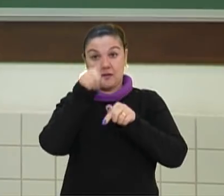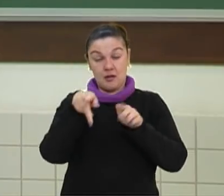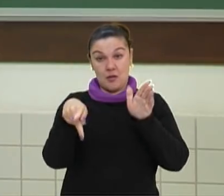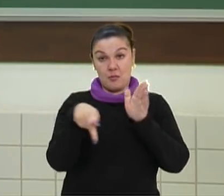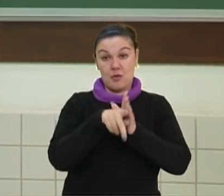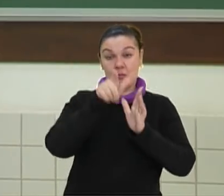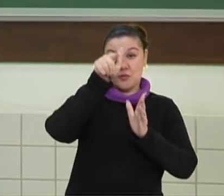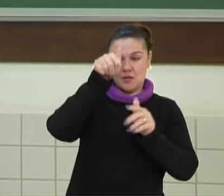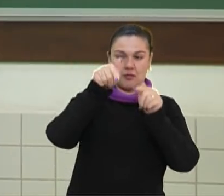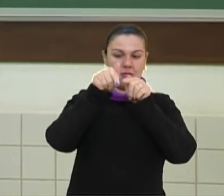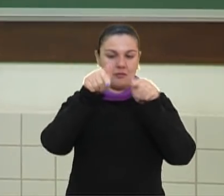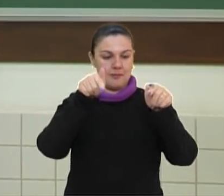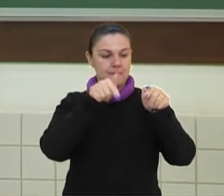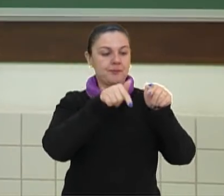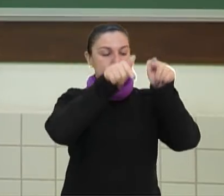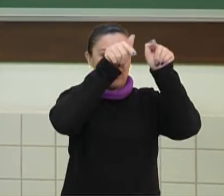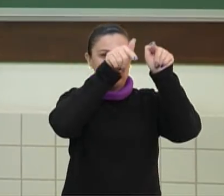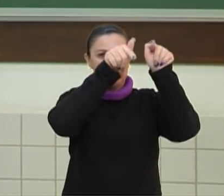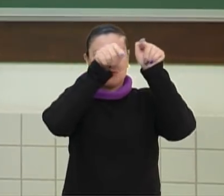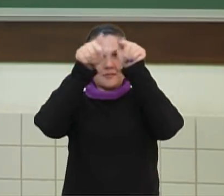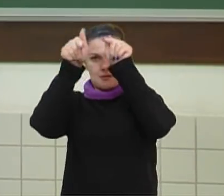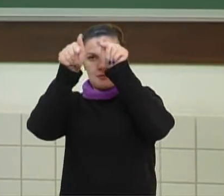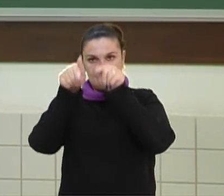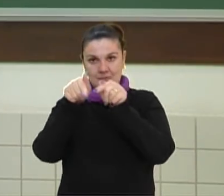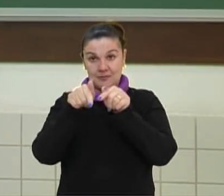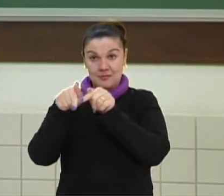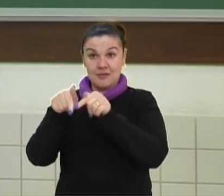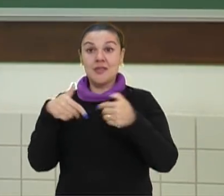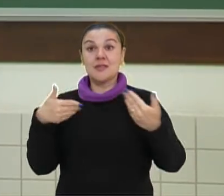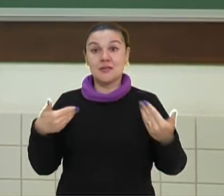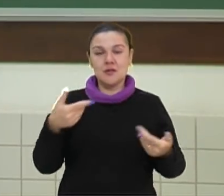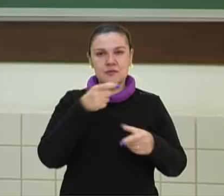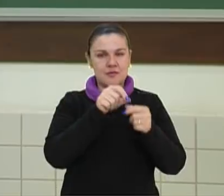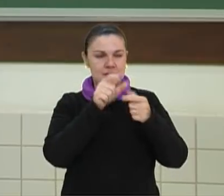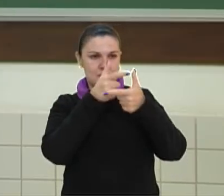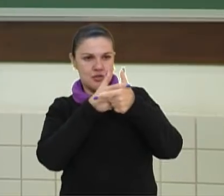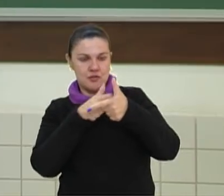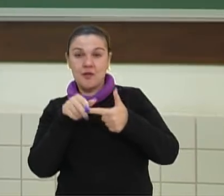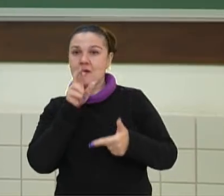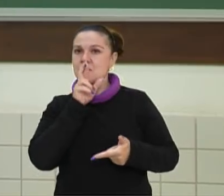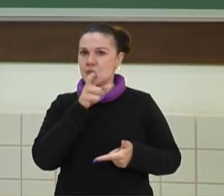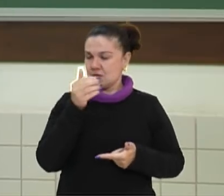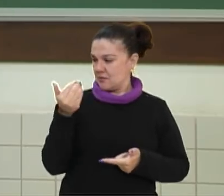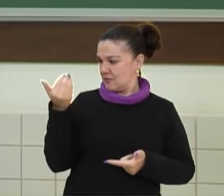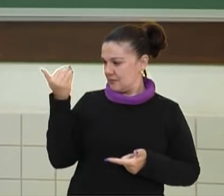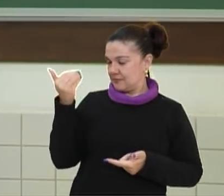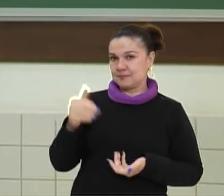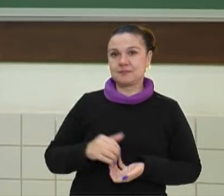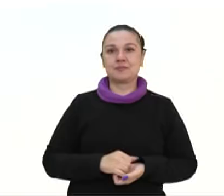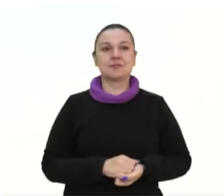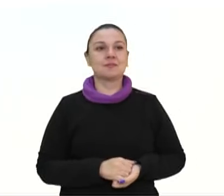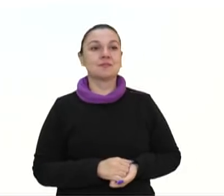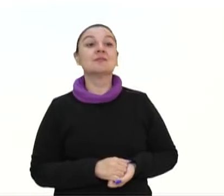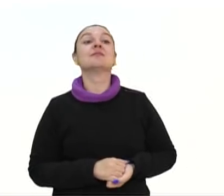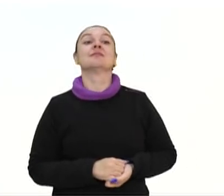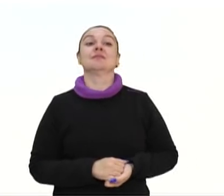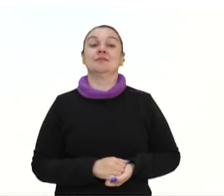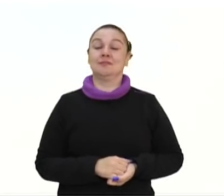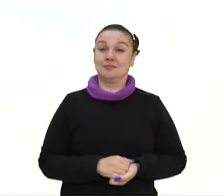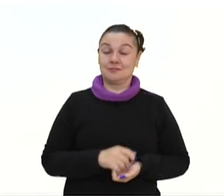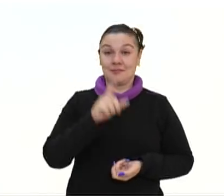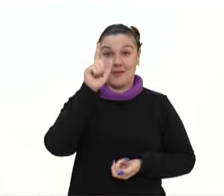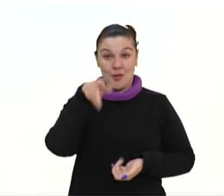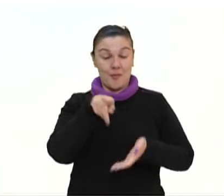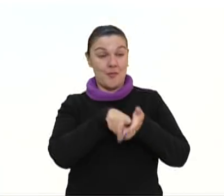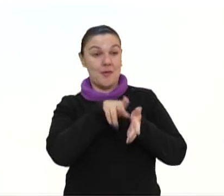7 centímetros. Fizeram a divisão? Então, se vocês fizeram a divisão, vocês vão chegar nesse resultado aqui. Vamos ver? Então, o nosso